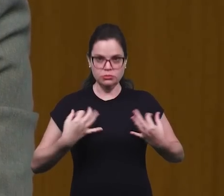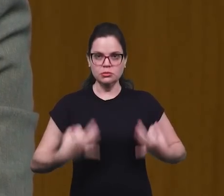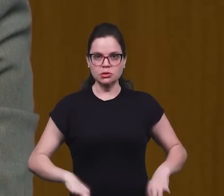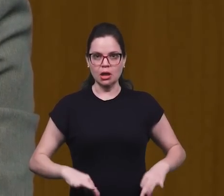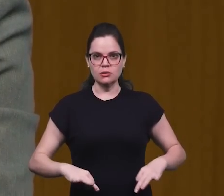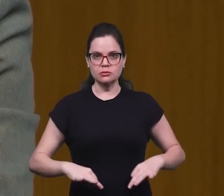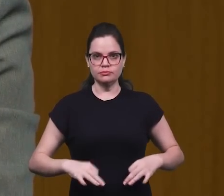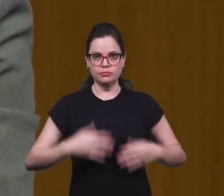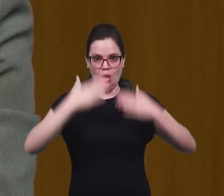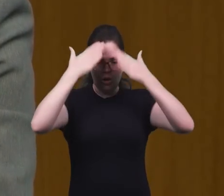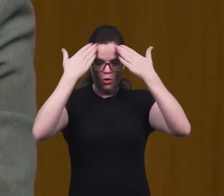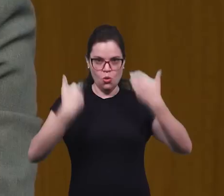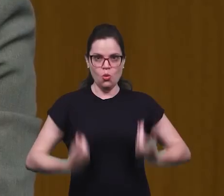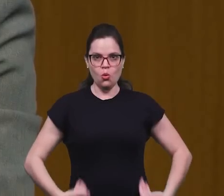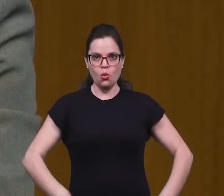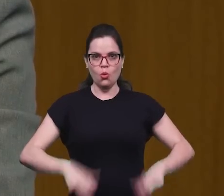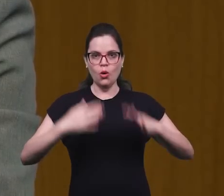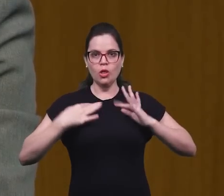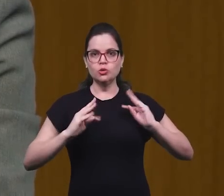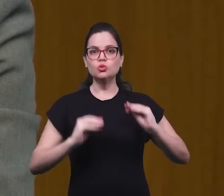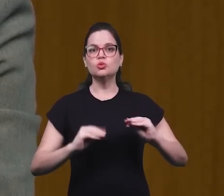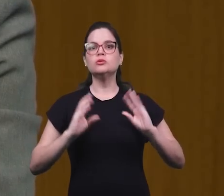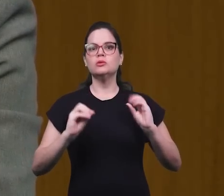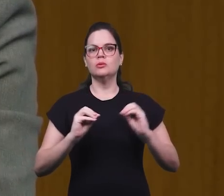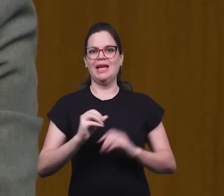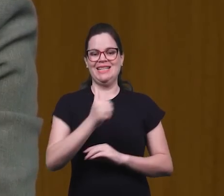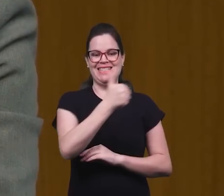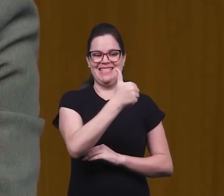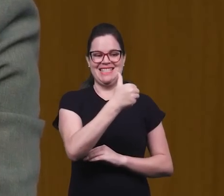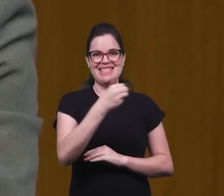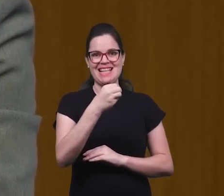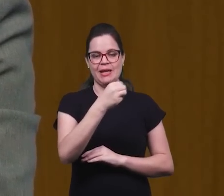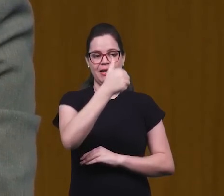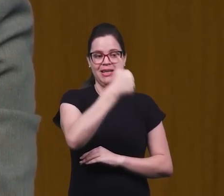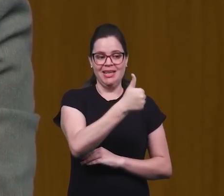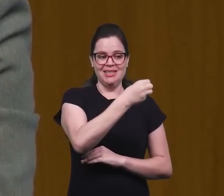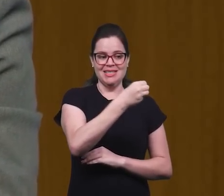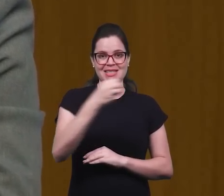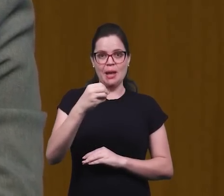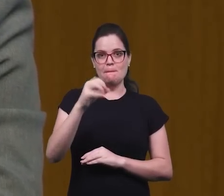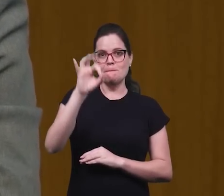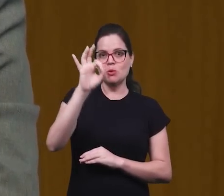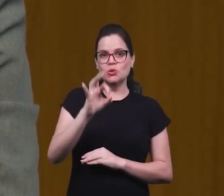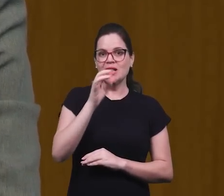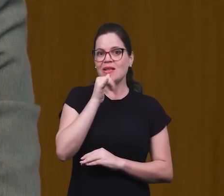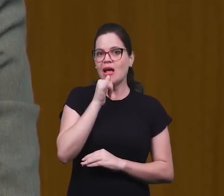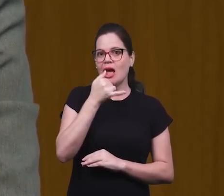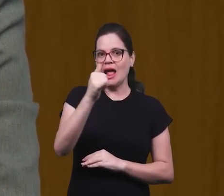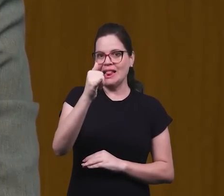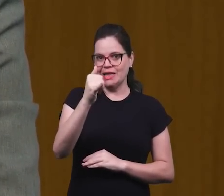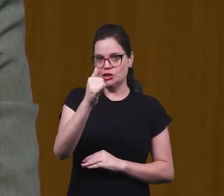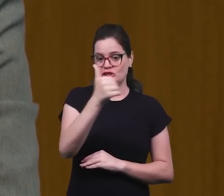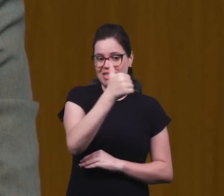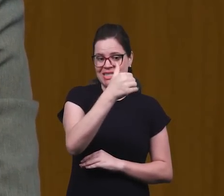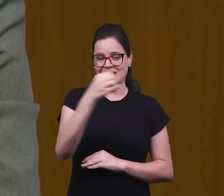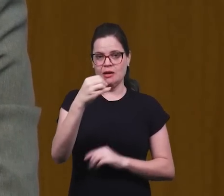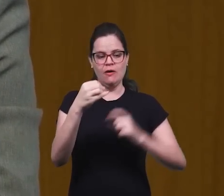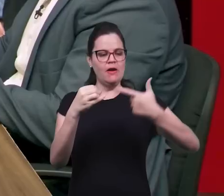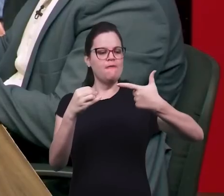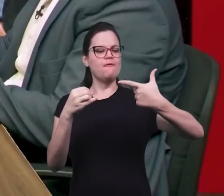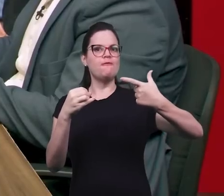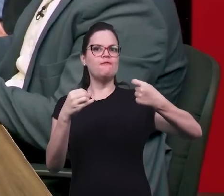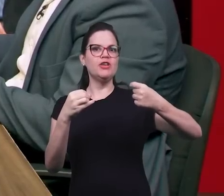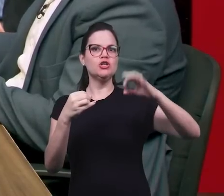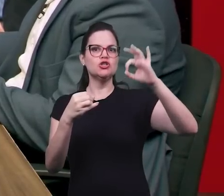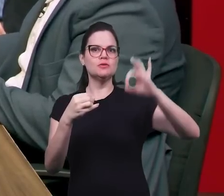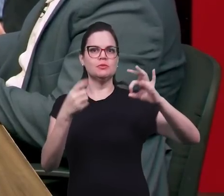consome 20% da energia que nós produzimos. Toda energia que o corpo produz, o cérebro vai consumir 20%. Ele é